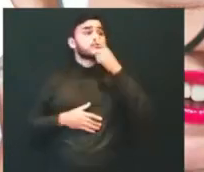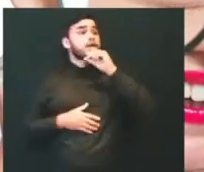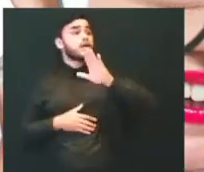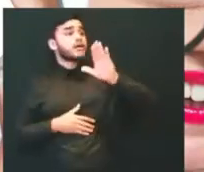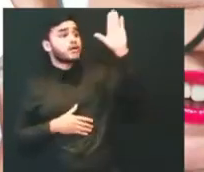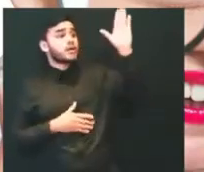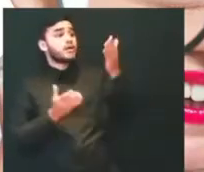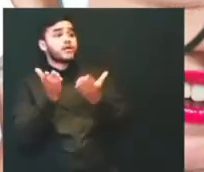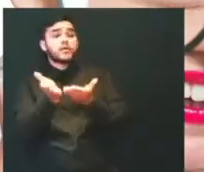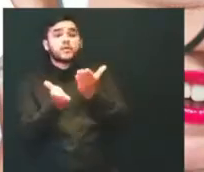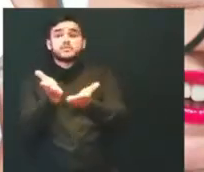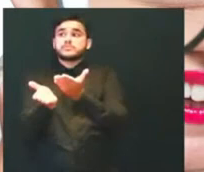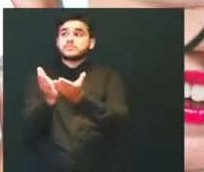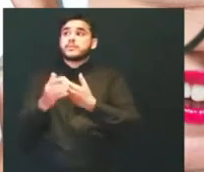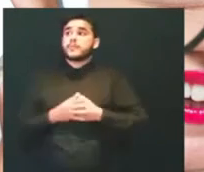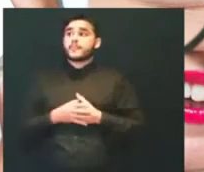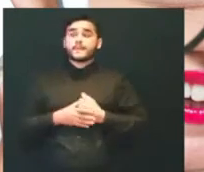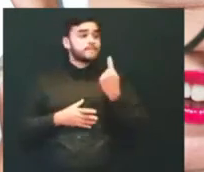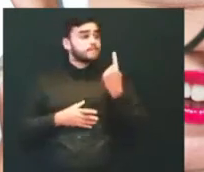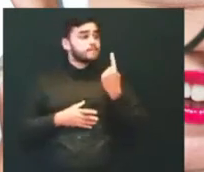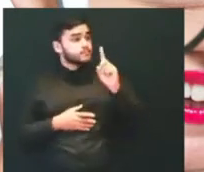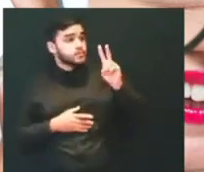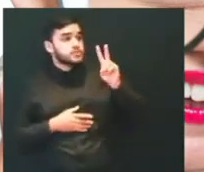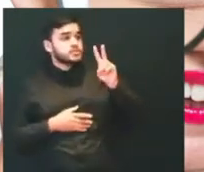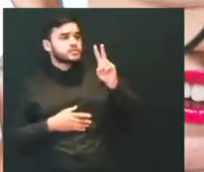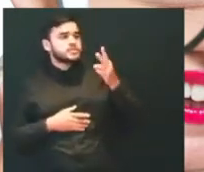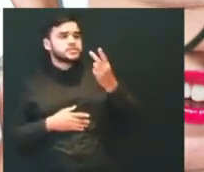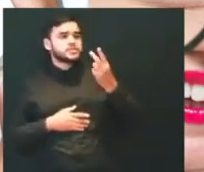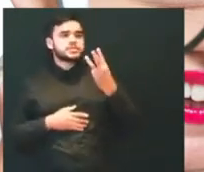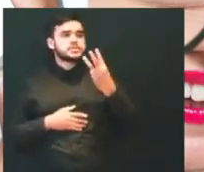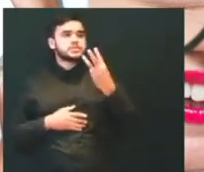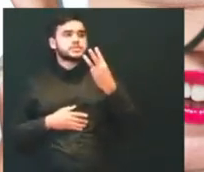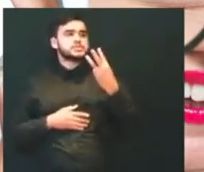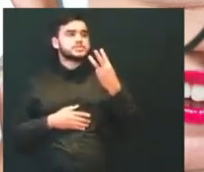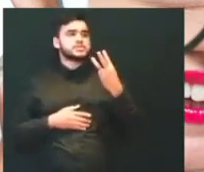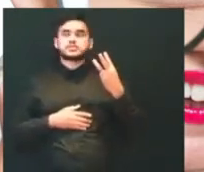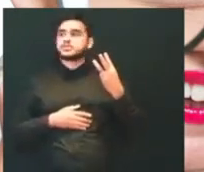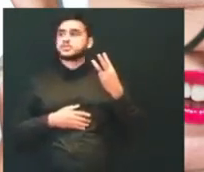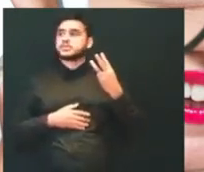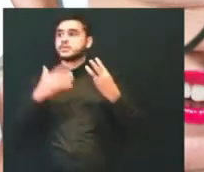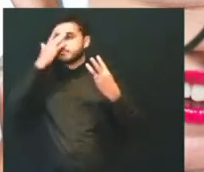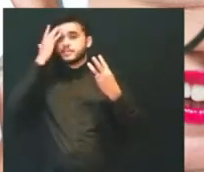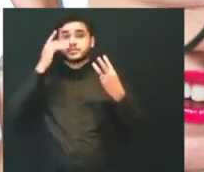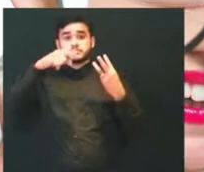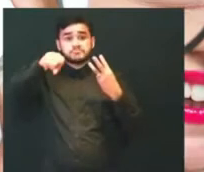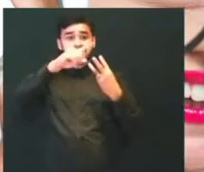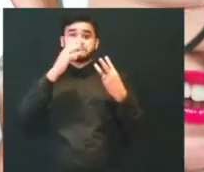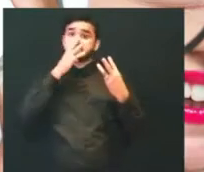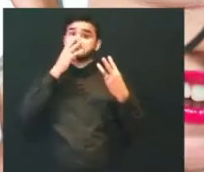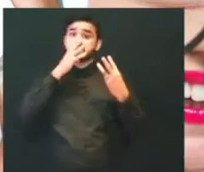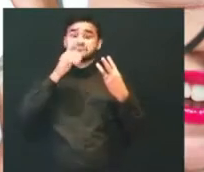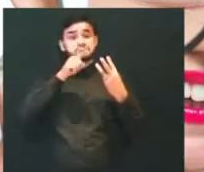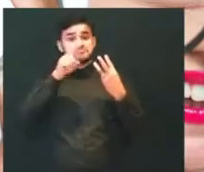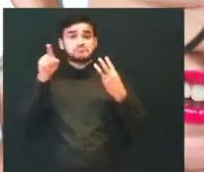cuidador? Uma cuidadora, dois. No YouTube deve ter mais também, né? Quem aqui